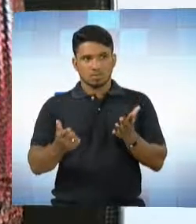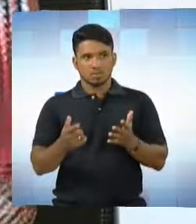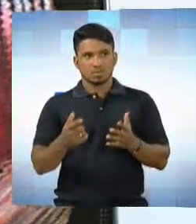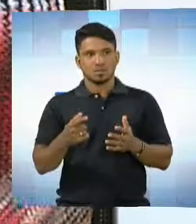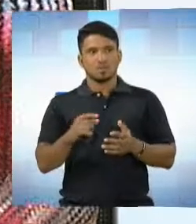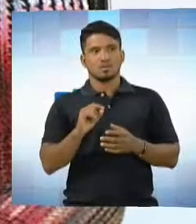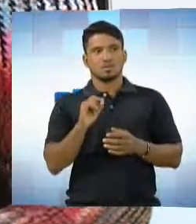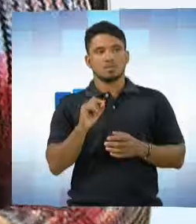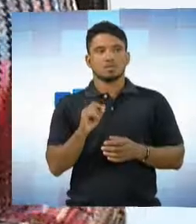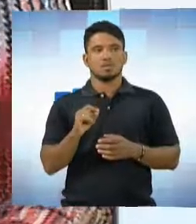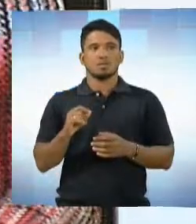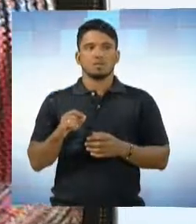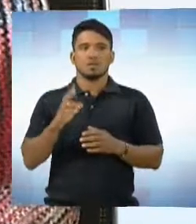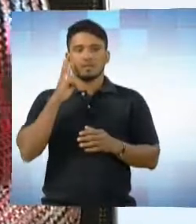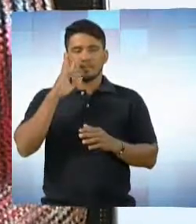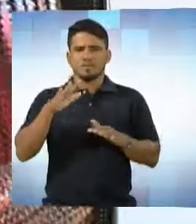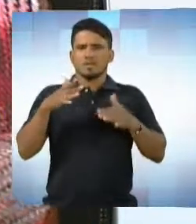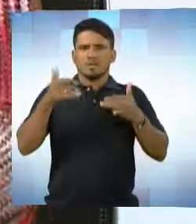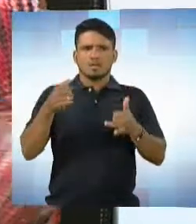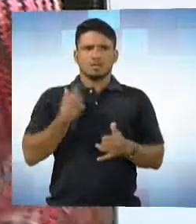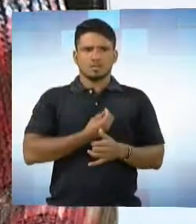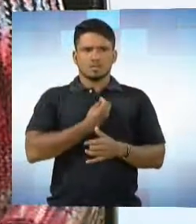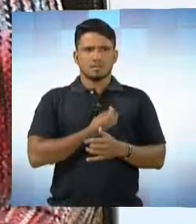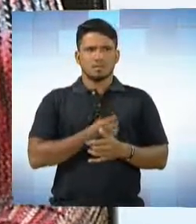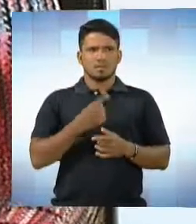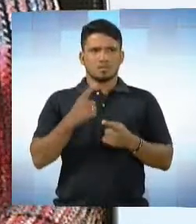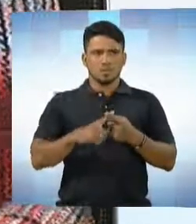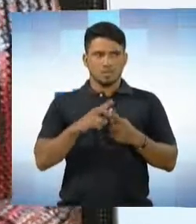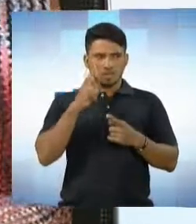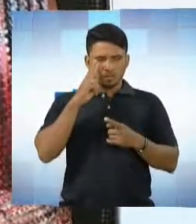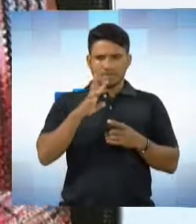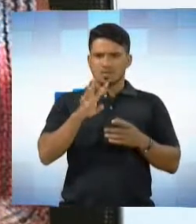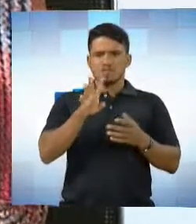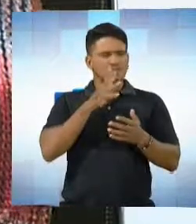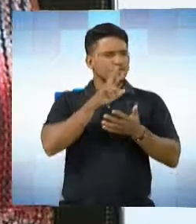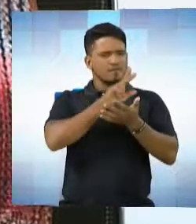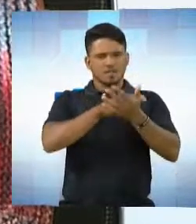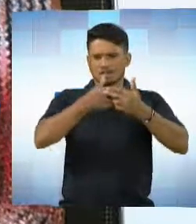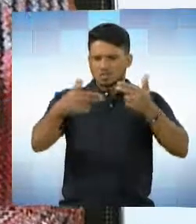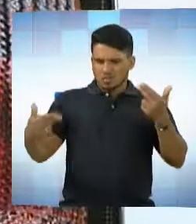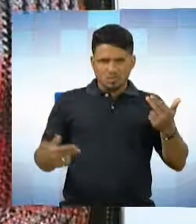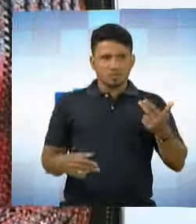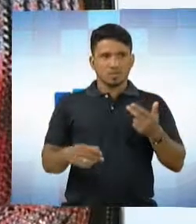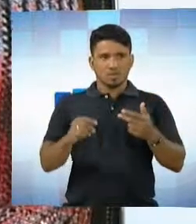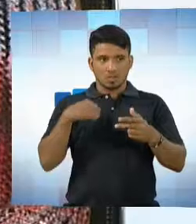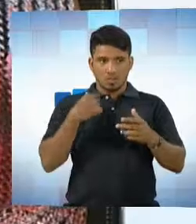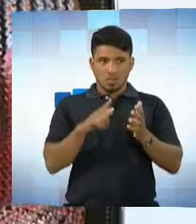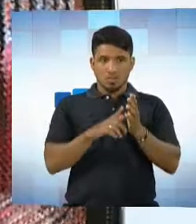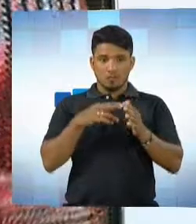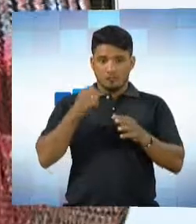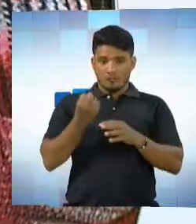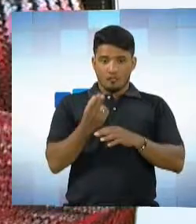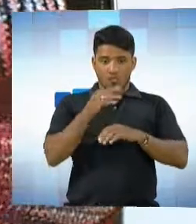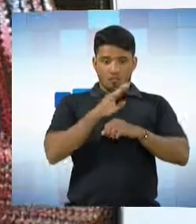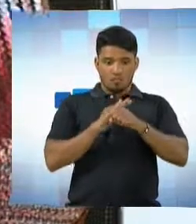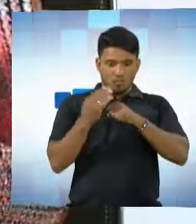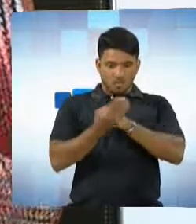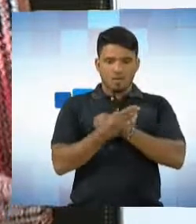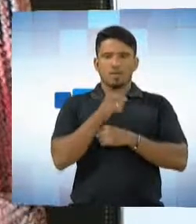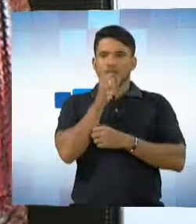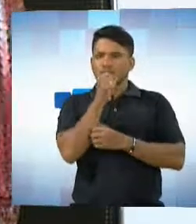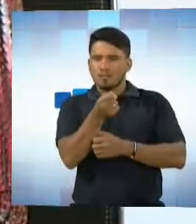assim, uma amplitude para a gente, porque a gente tem assim, um leque de informação de todas as áreas. E quando eu sou repórter de bairros, eu